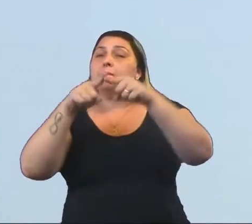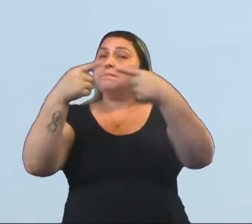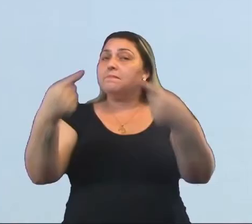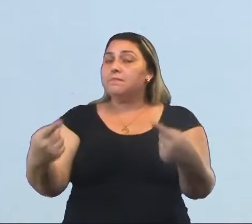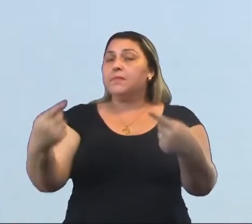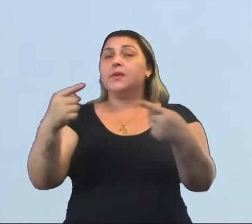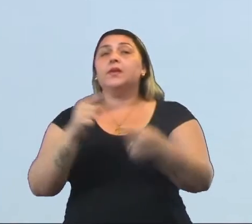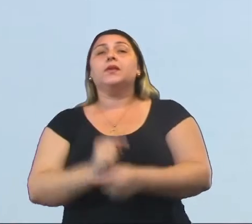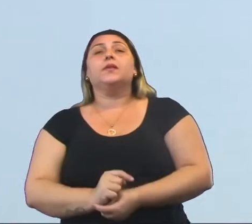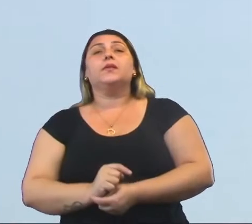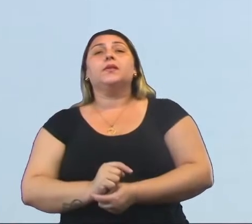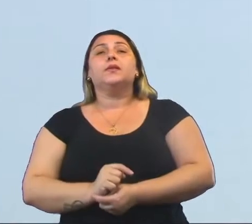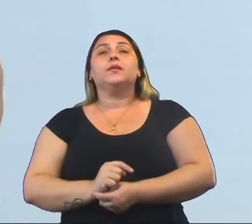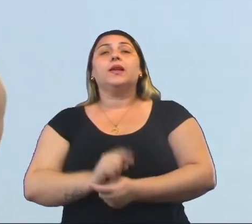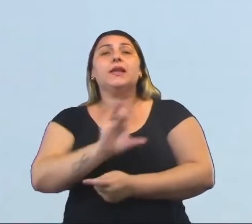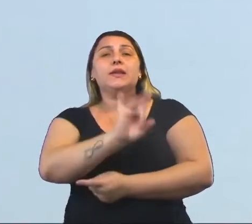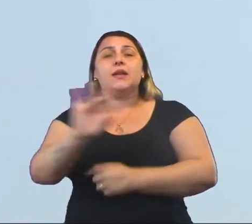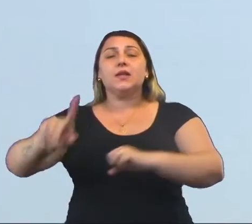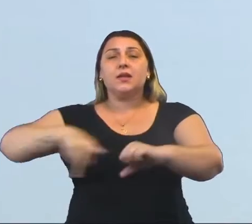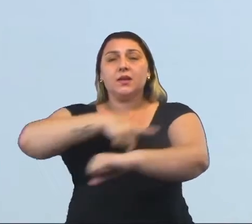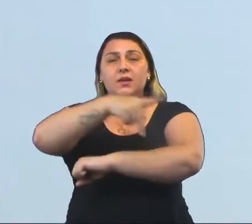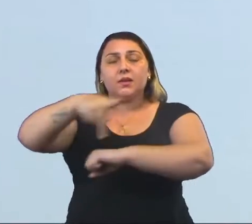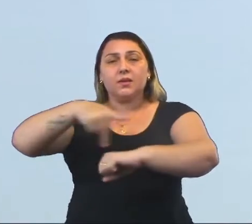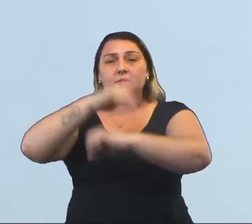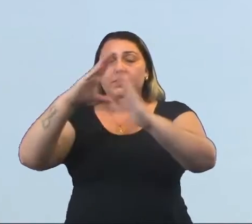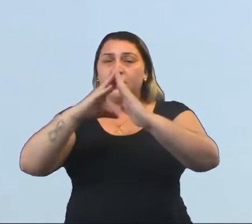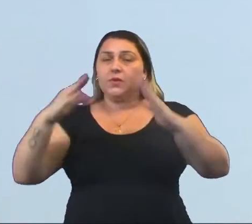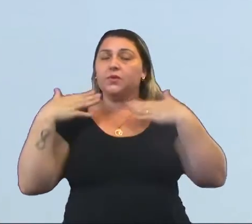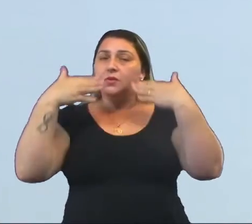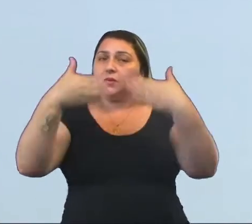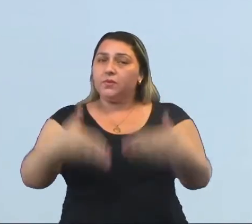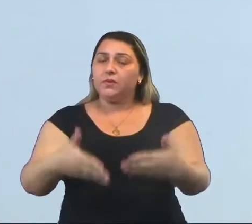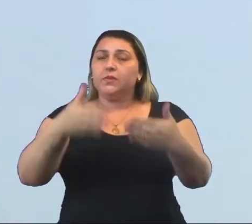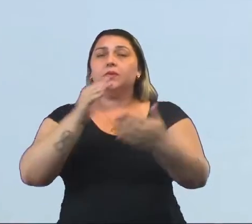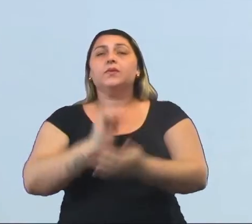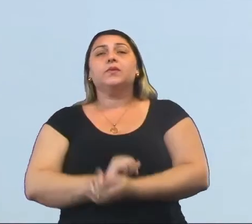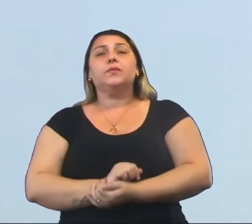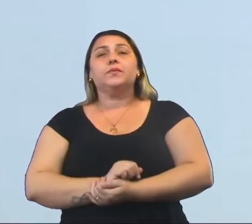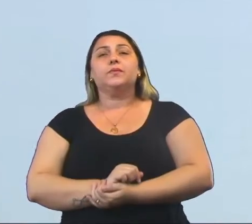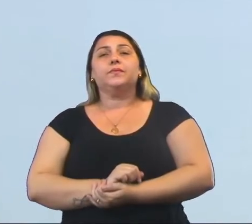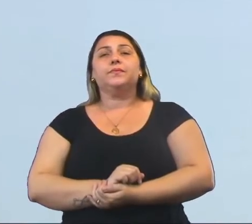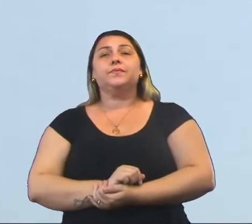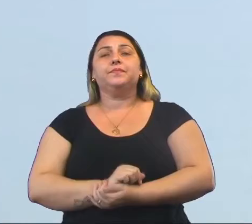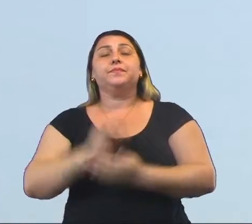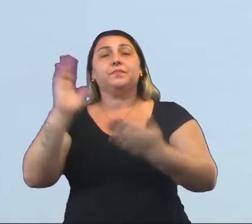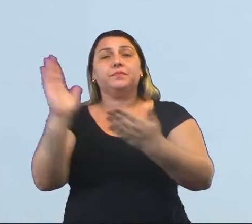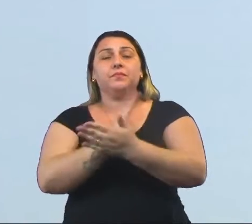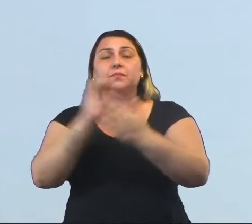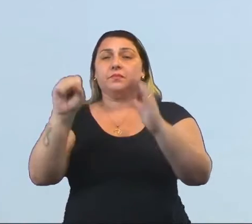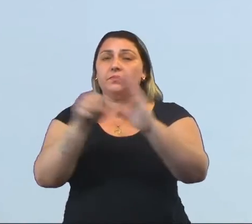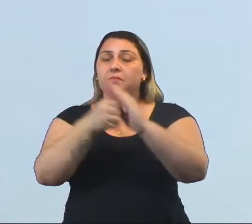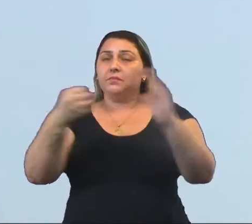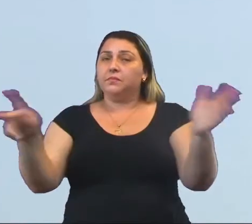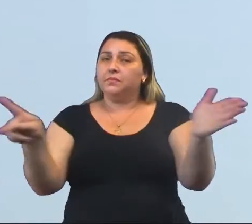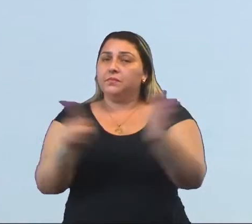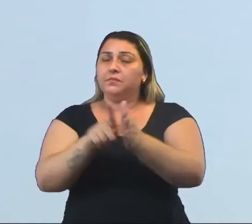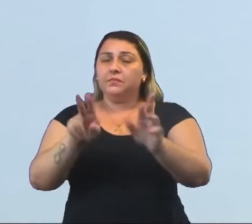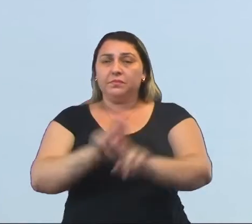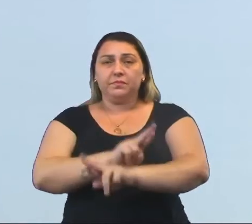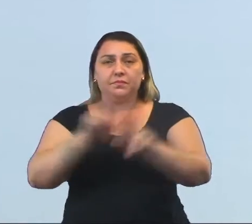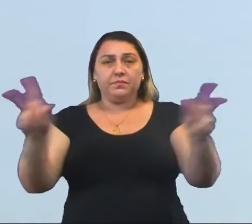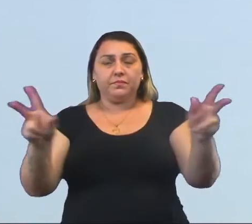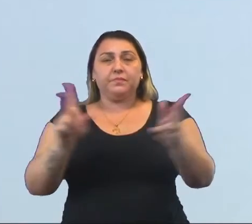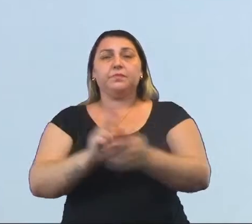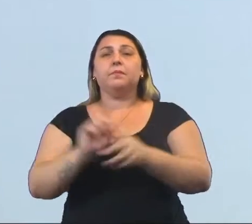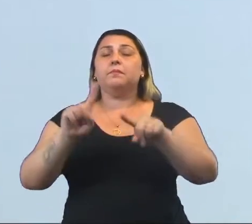que, aos moldes de cada país por onde chegou, tomou, né, algumas características mais diferenciadas,